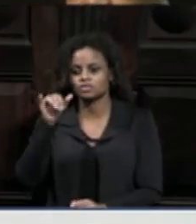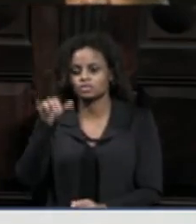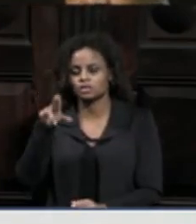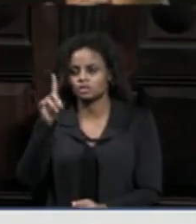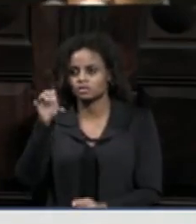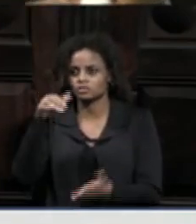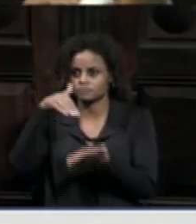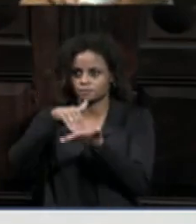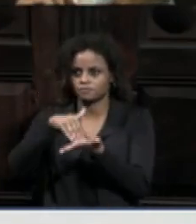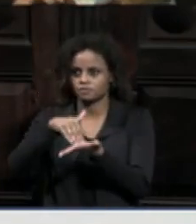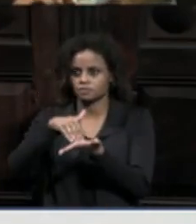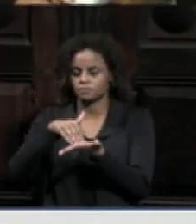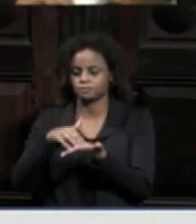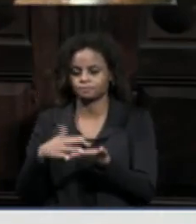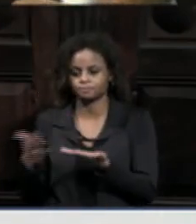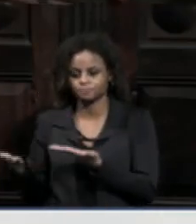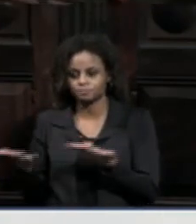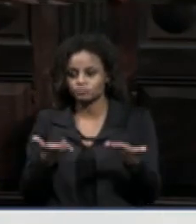Correia da Rocha.